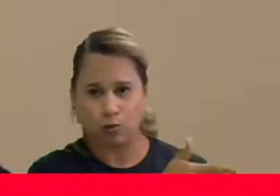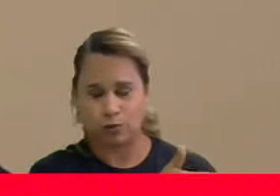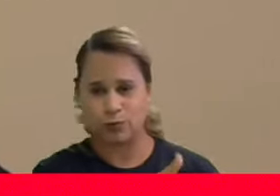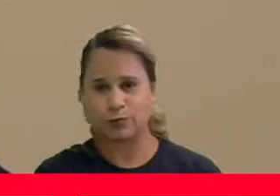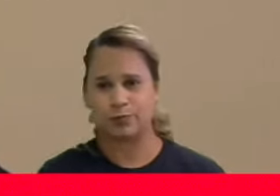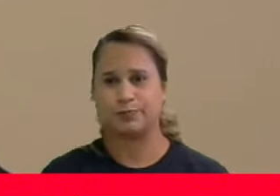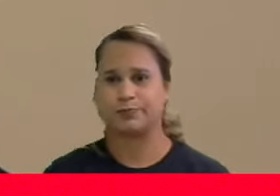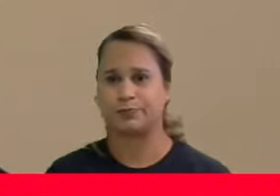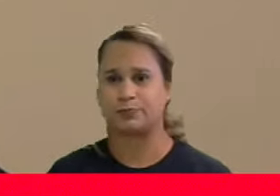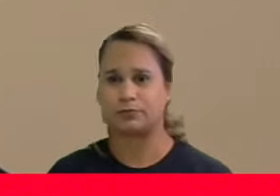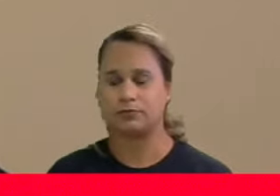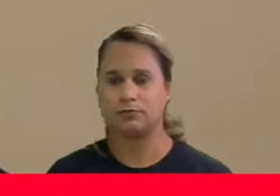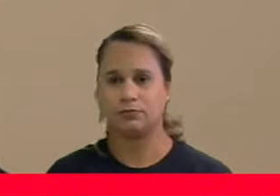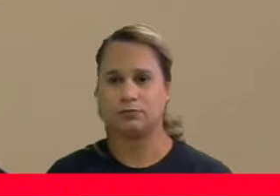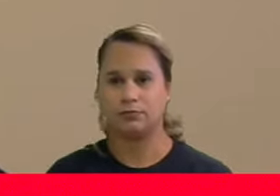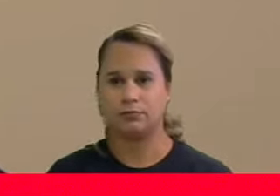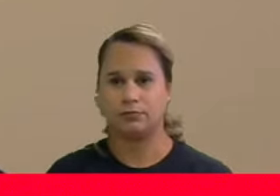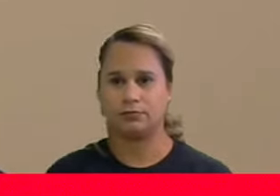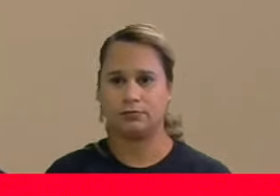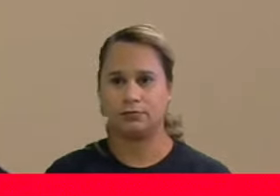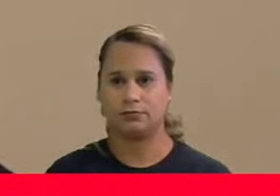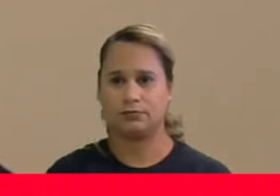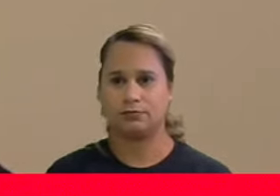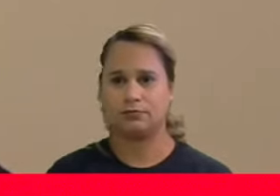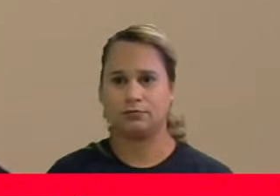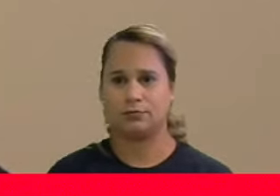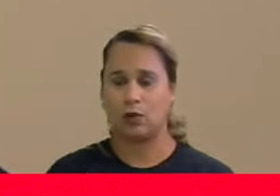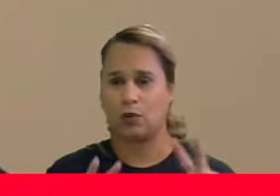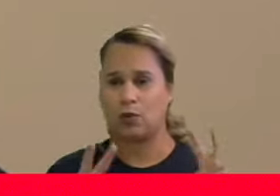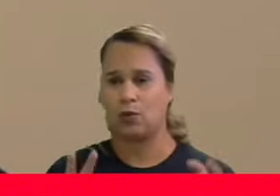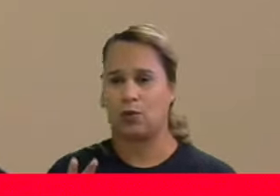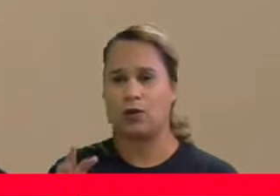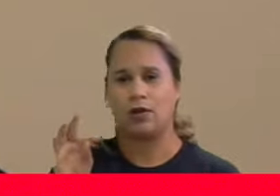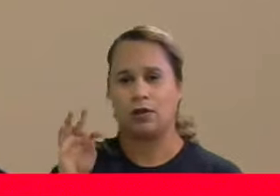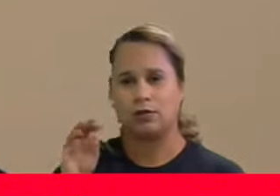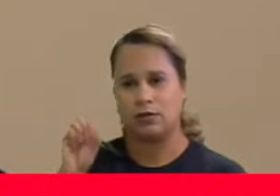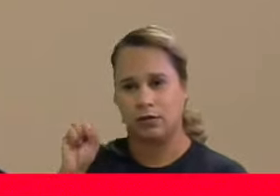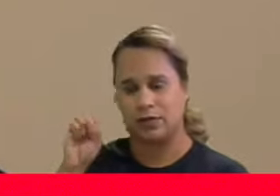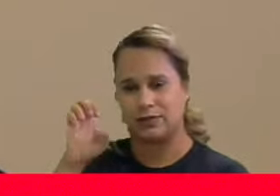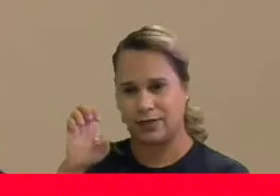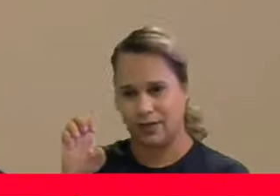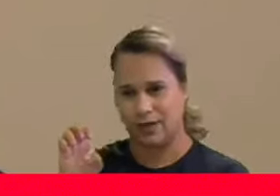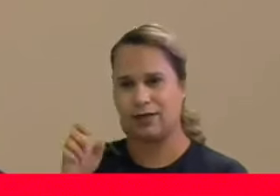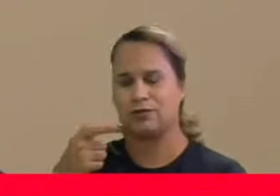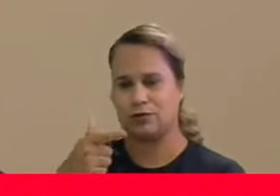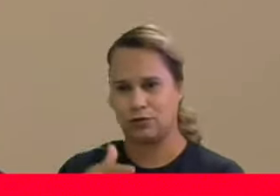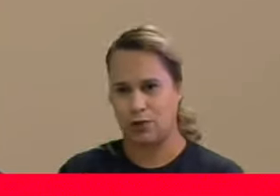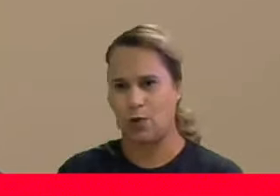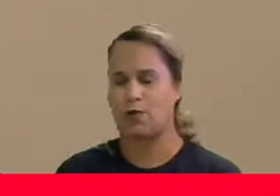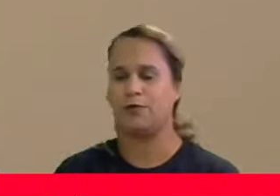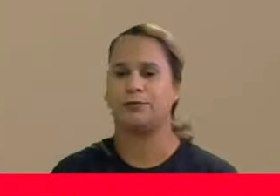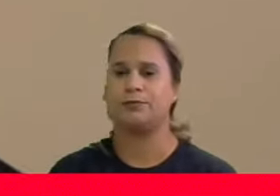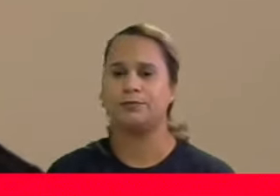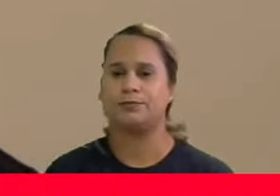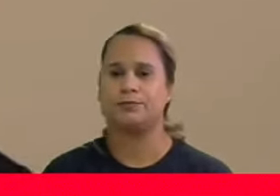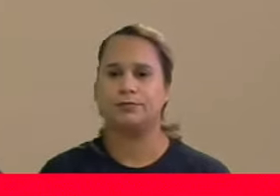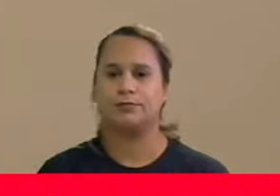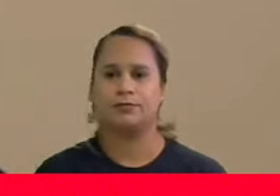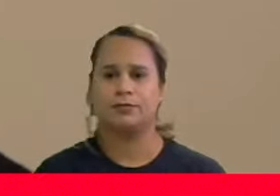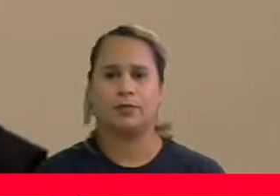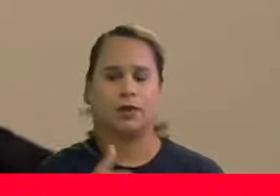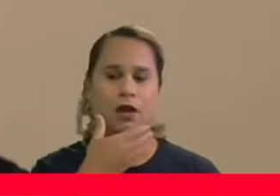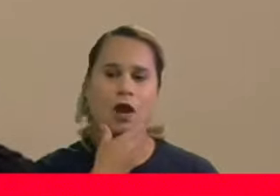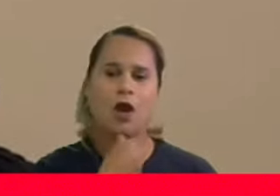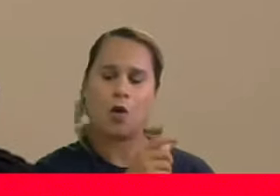Eu vou citar novamente o TSE aqui. Por certo, não são Álvaro Dias e Paulo Martins, dois,